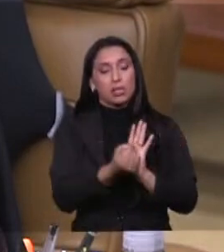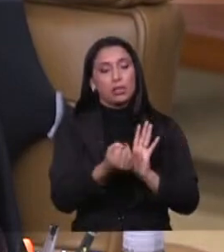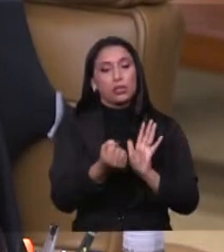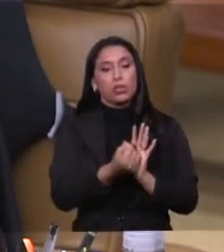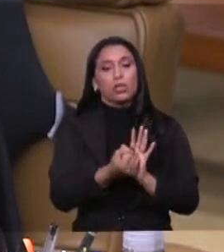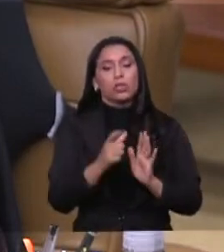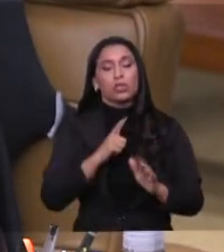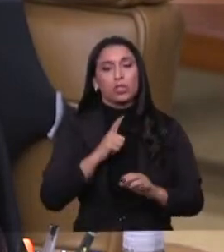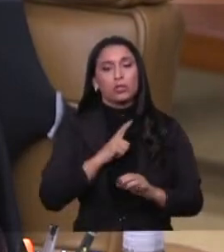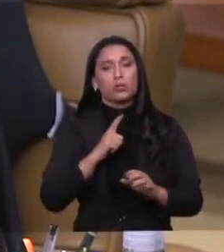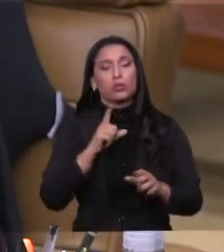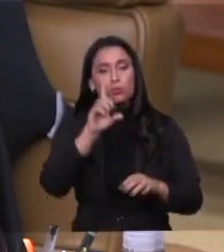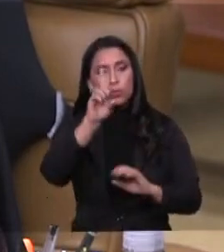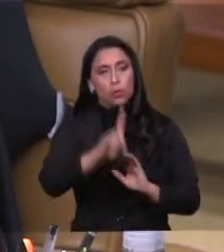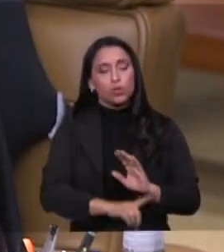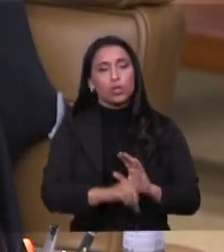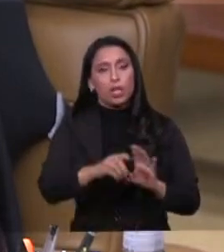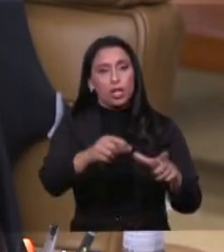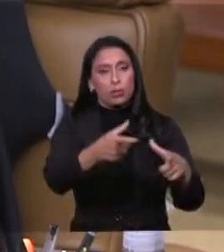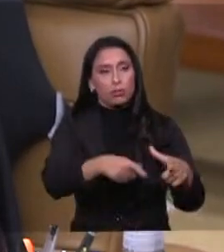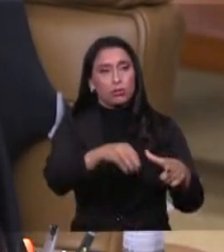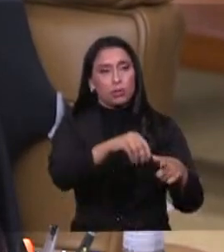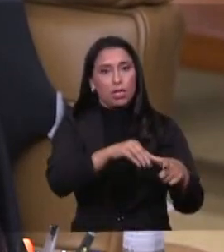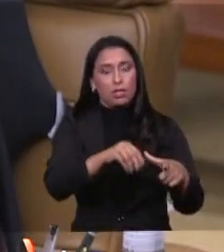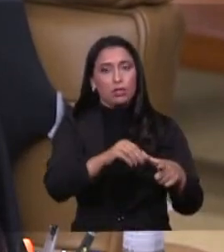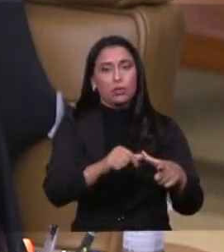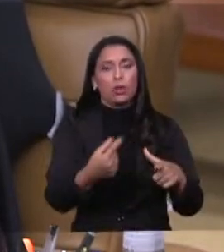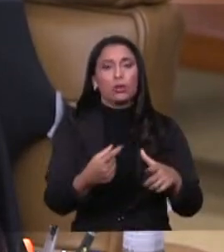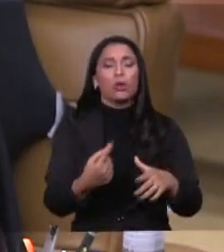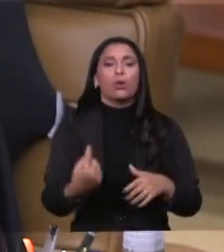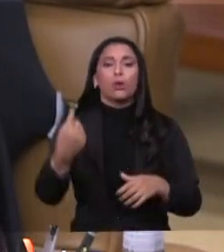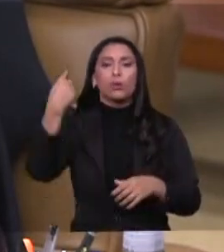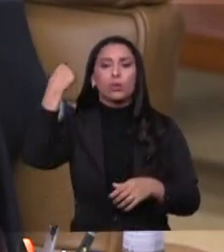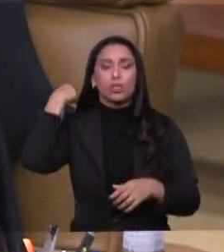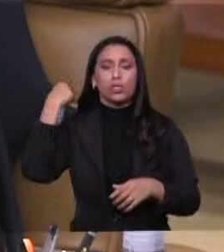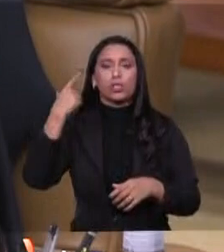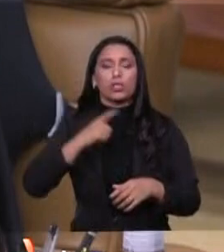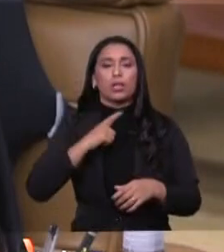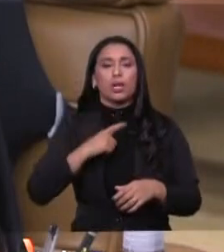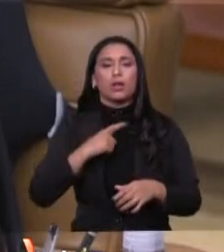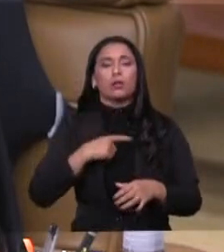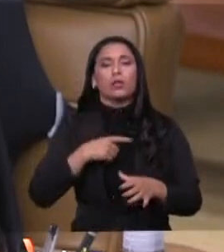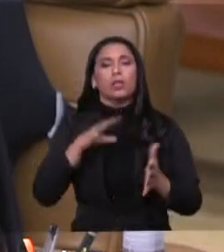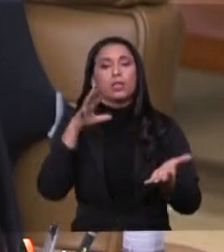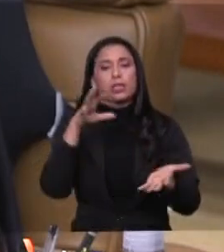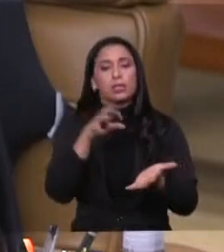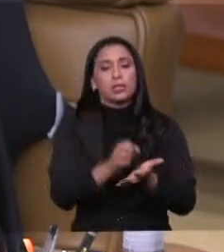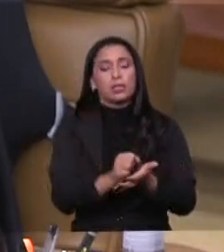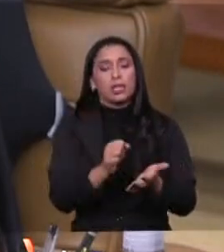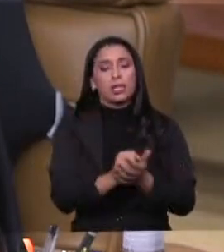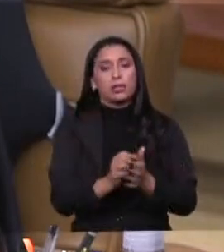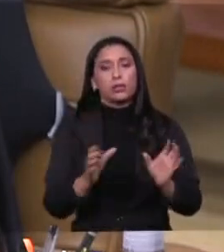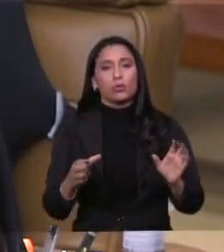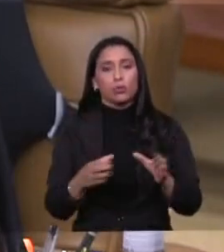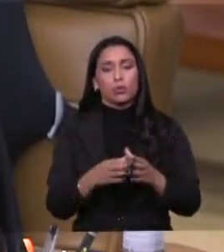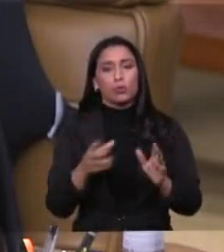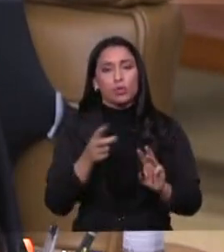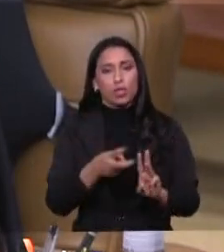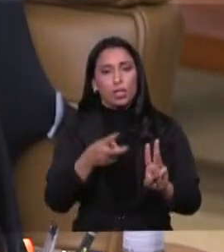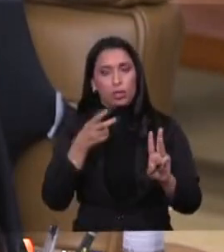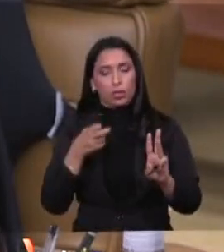declaratório do direito originário territorial a posse das terras ocupadas tradicionalmente por comunidade